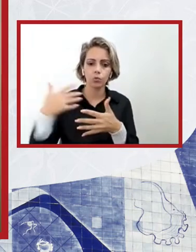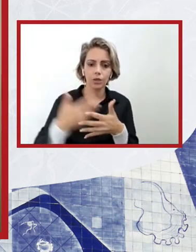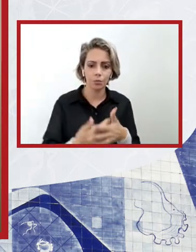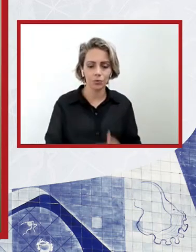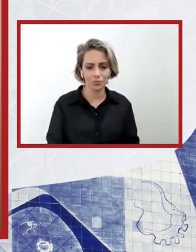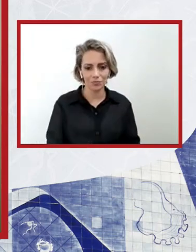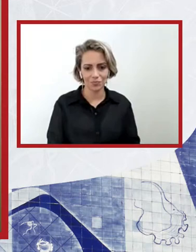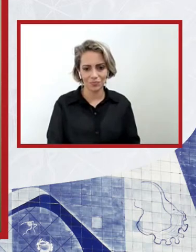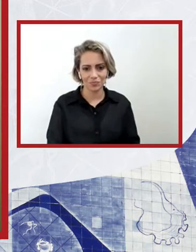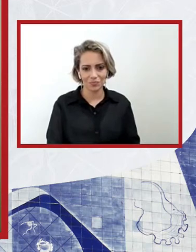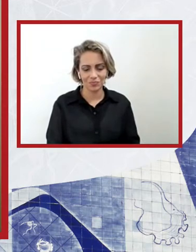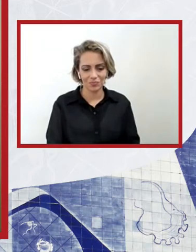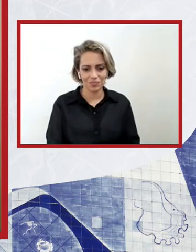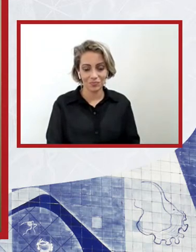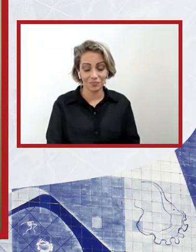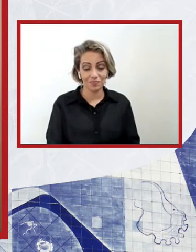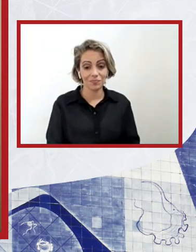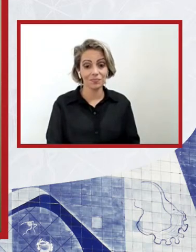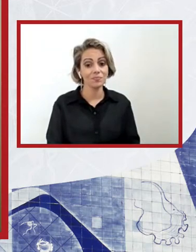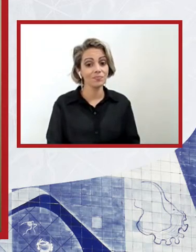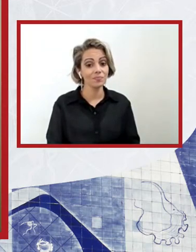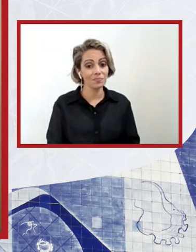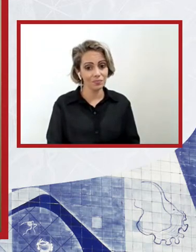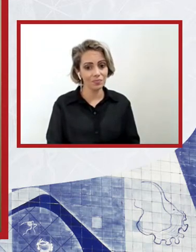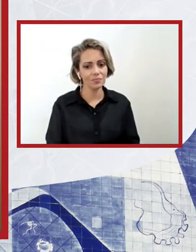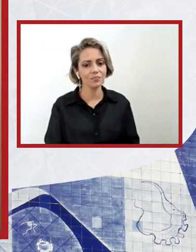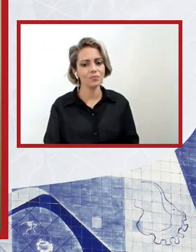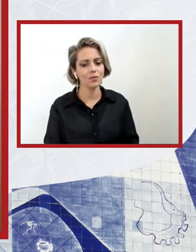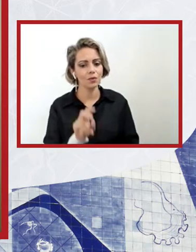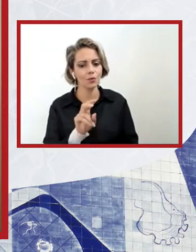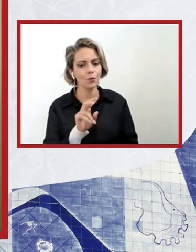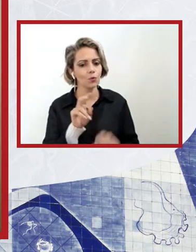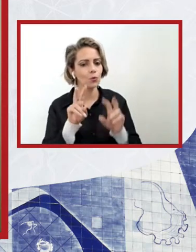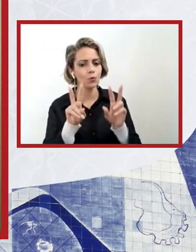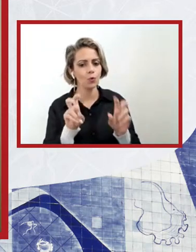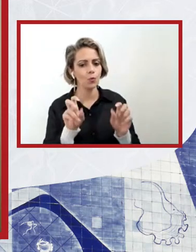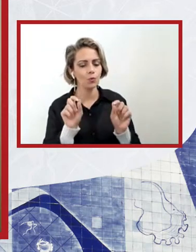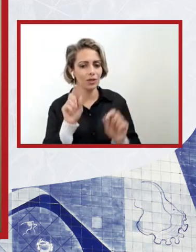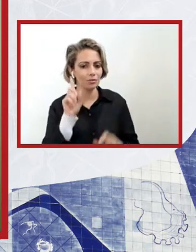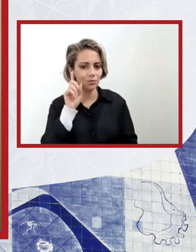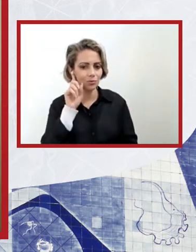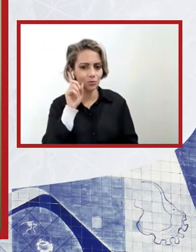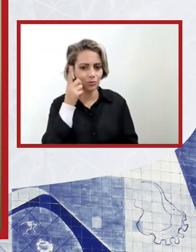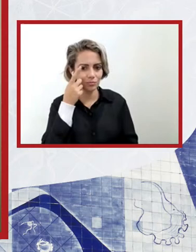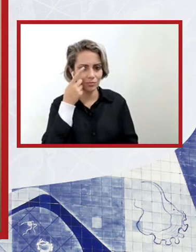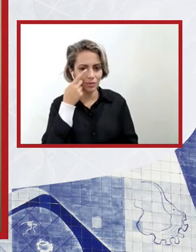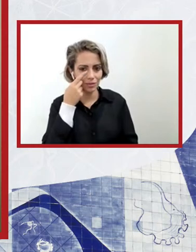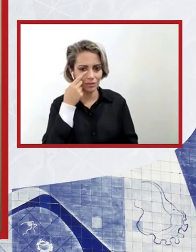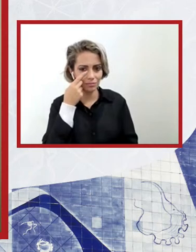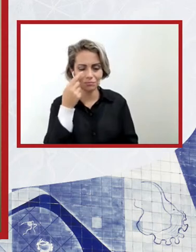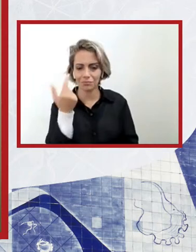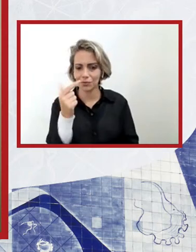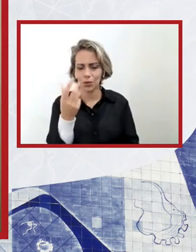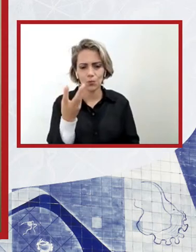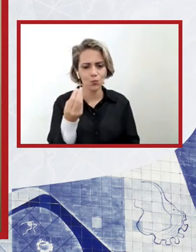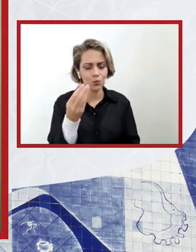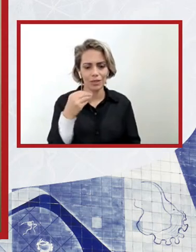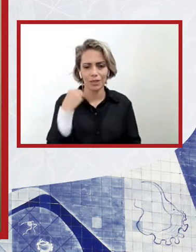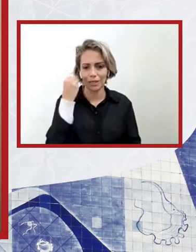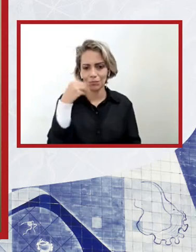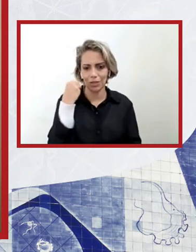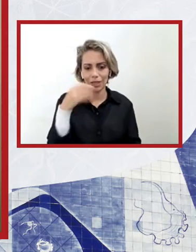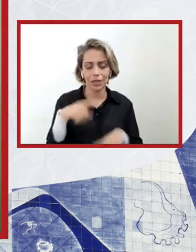Bom, Bianca, com relação à questão da surdo-cegueira, eu não tenho muita experiência, mas eu conheço algumas coisas que já foram